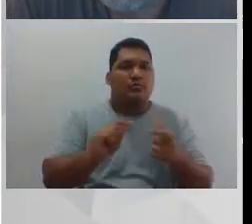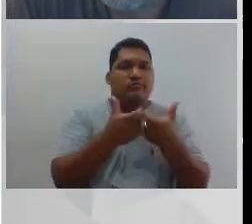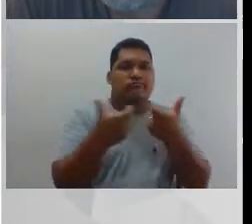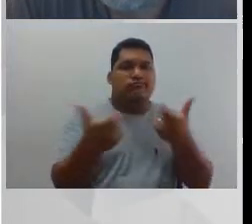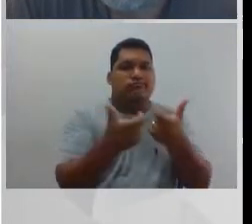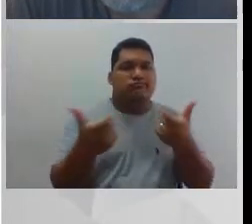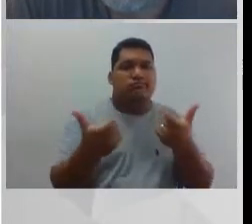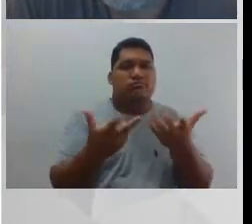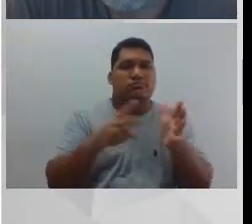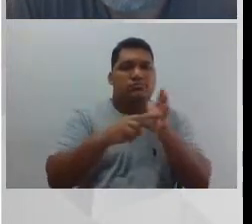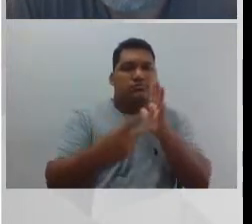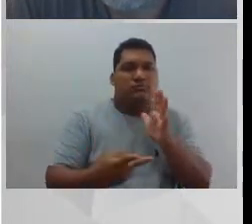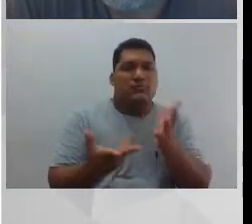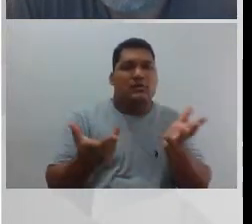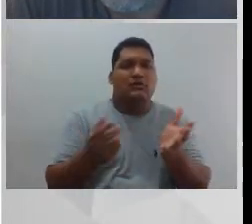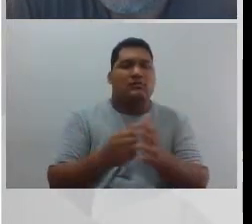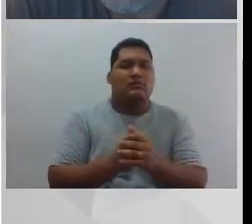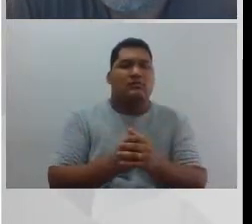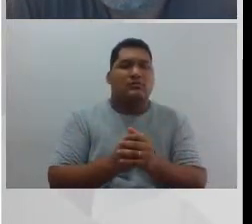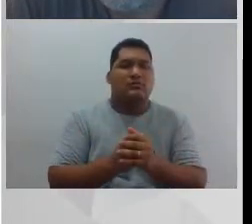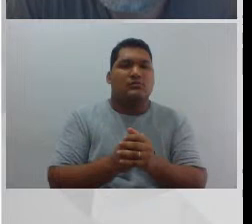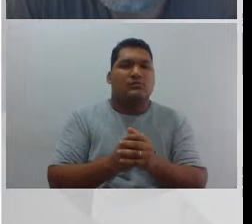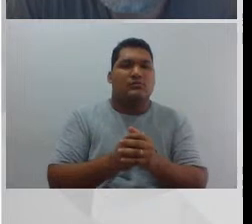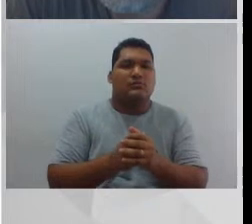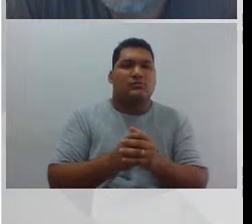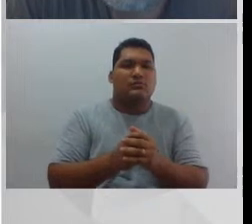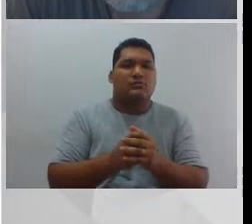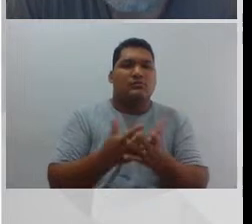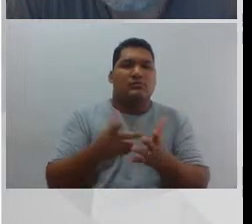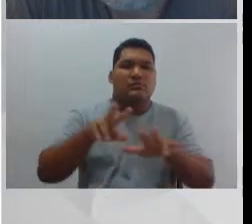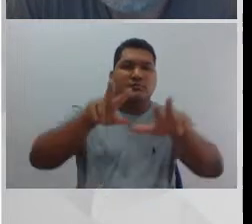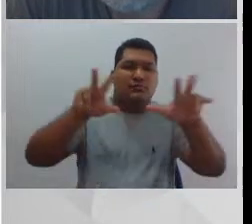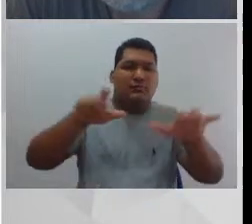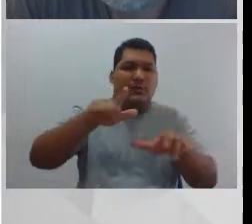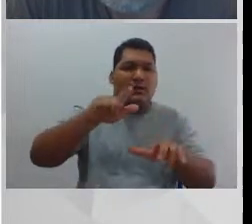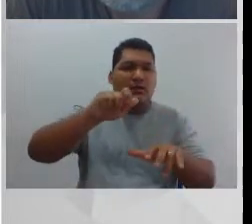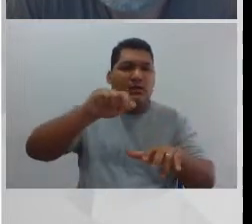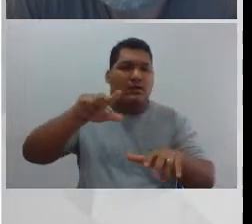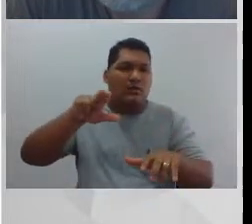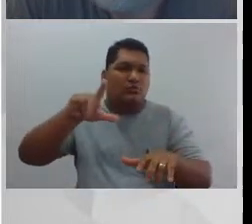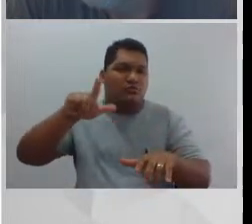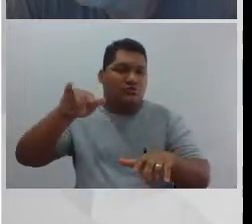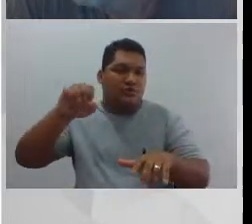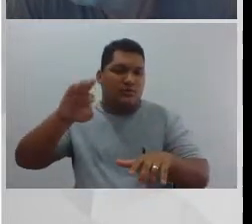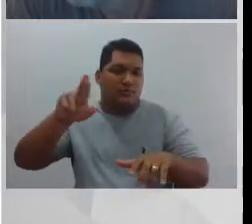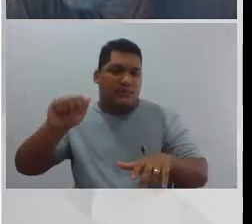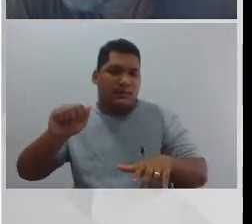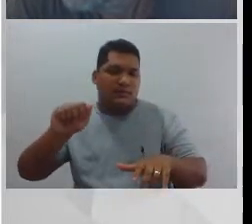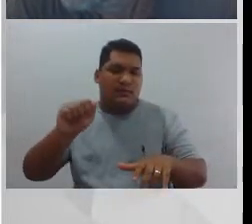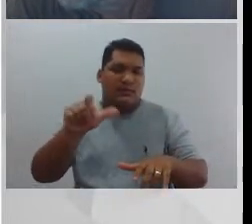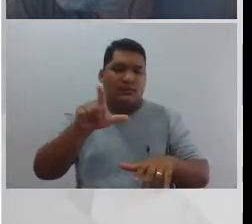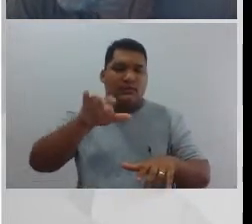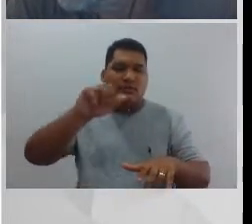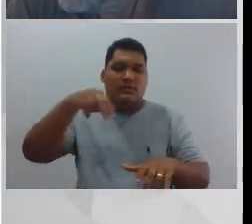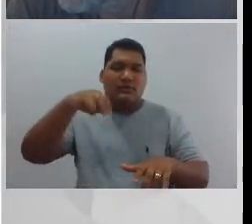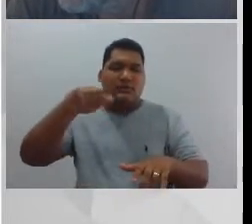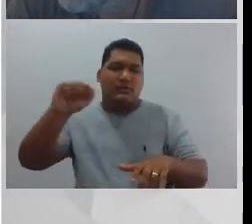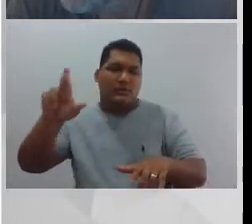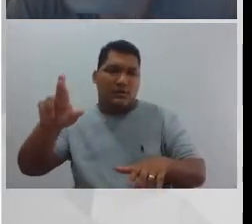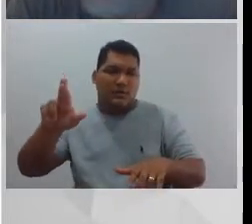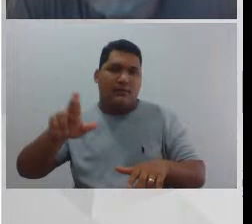probabilidade estatística, conceitos de álgebra linear. Normalmente não se dá muito valor quando está